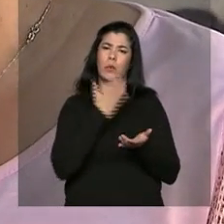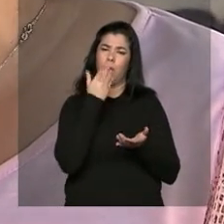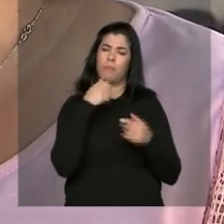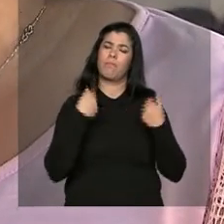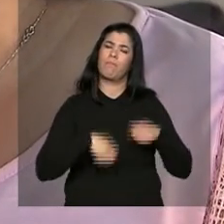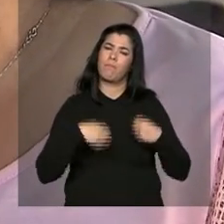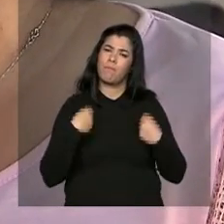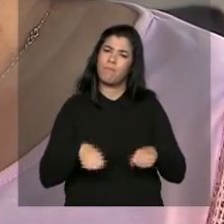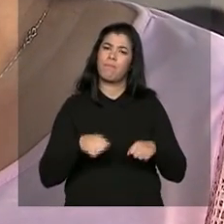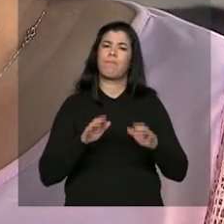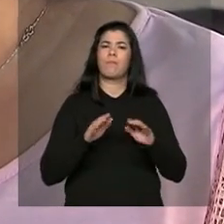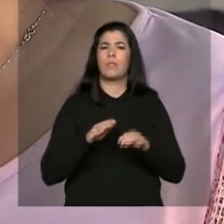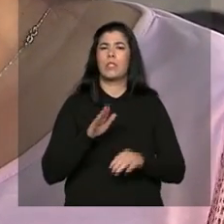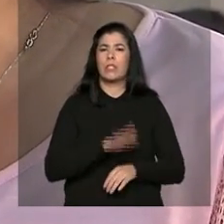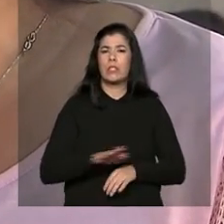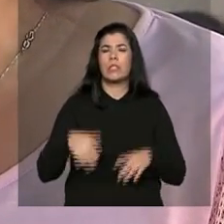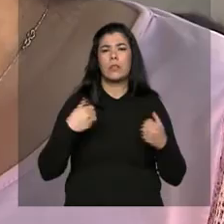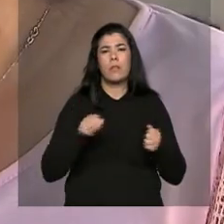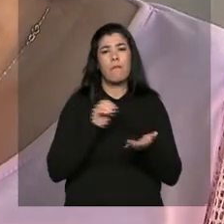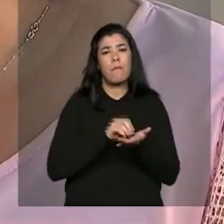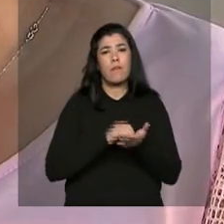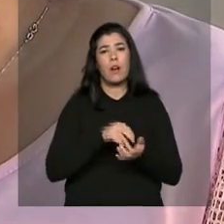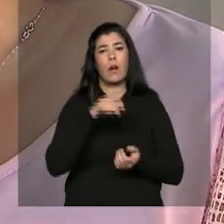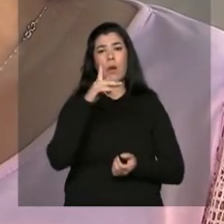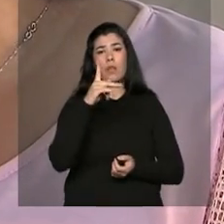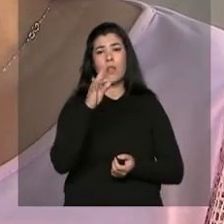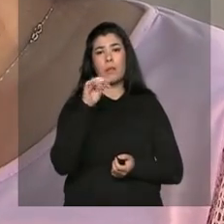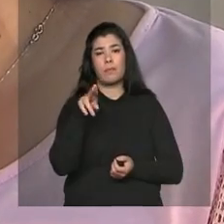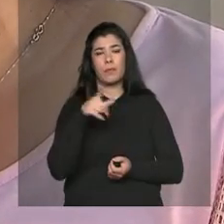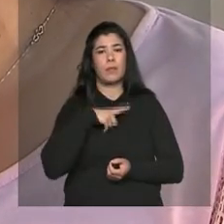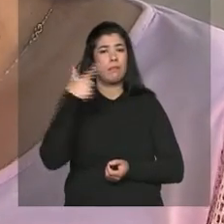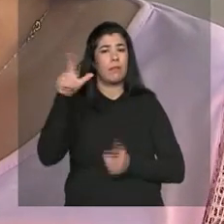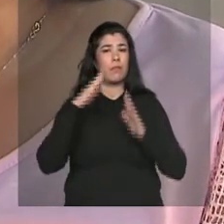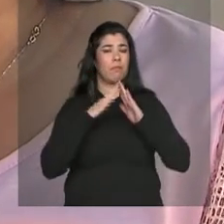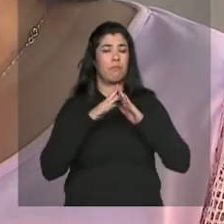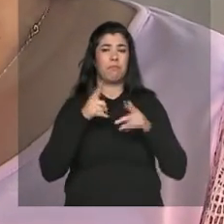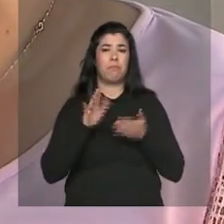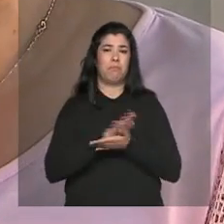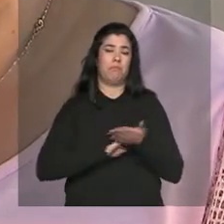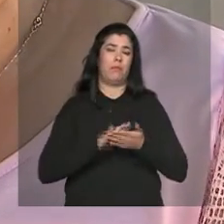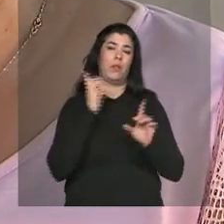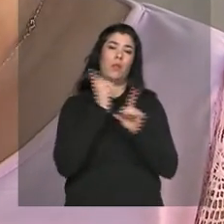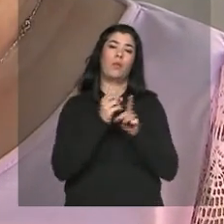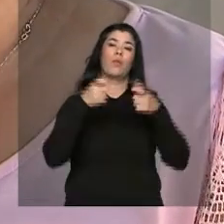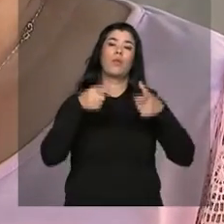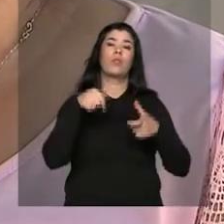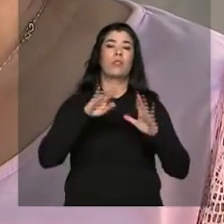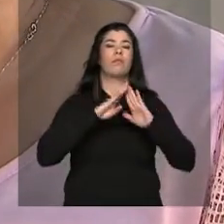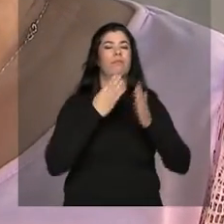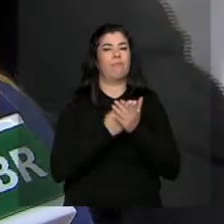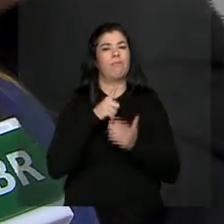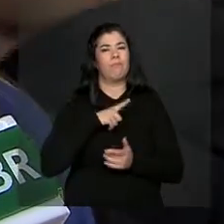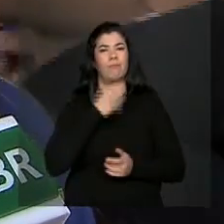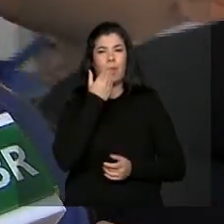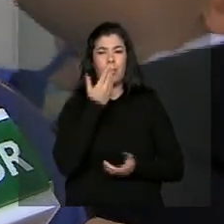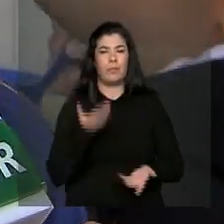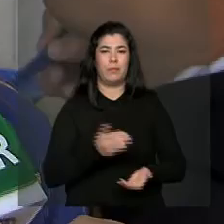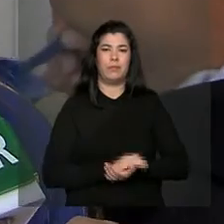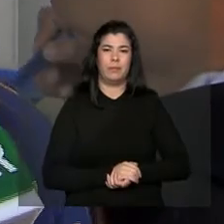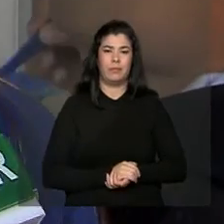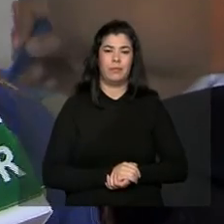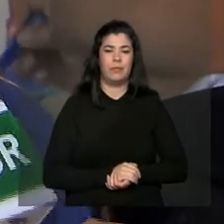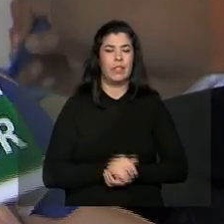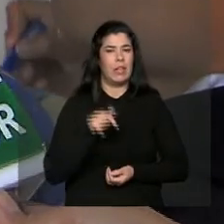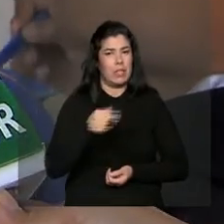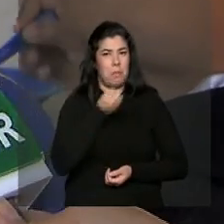que precisam de proteínas, que muitas das vezes não tem em casa. Encontra aonde? Aqui na escola. Ela